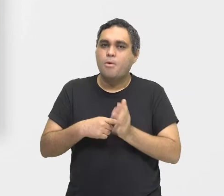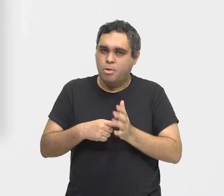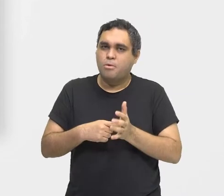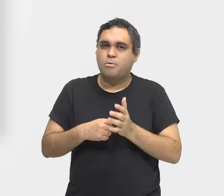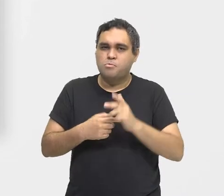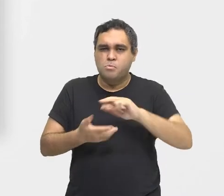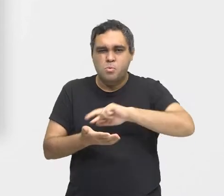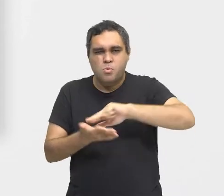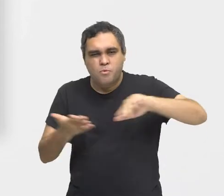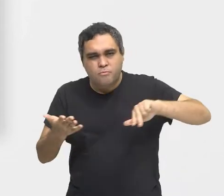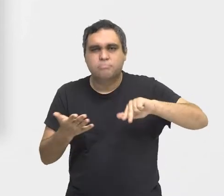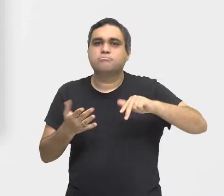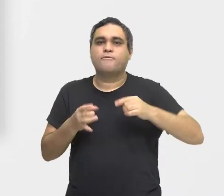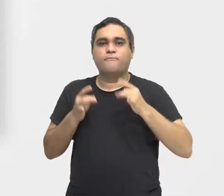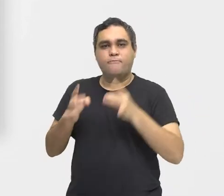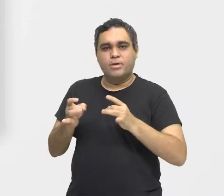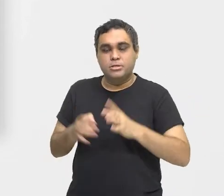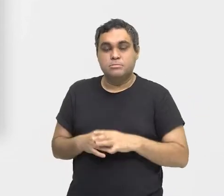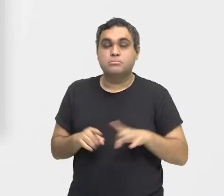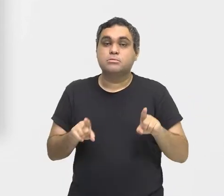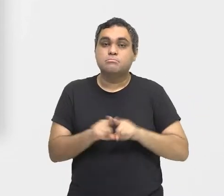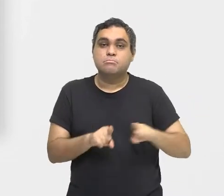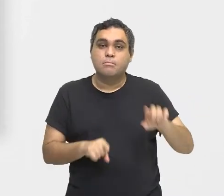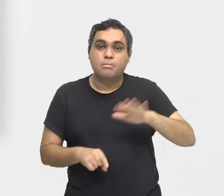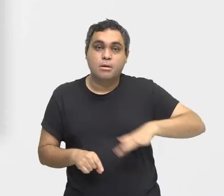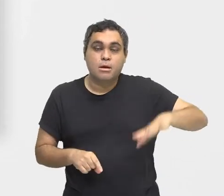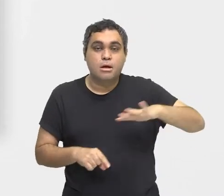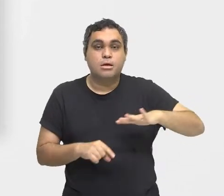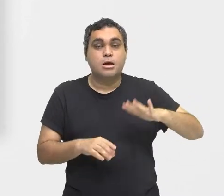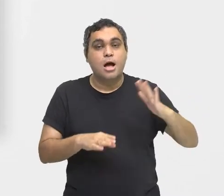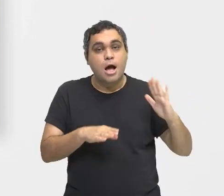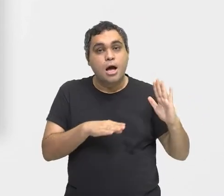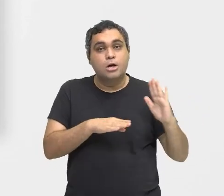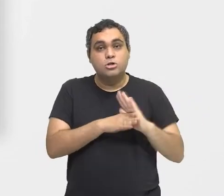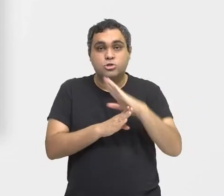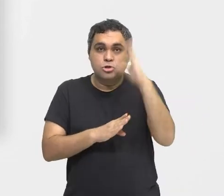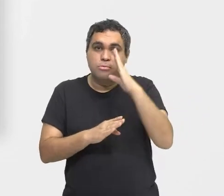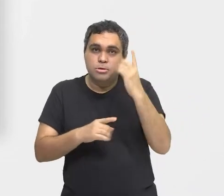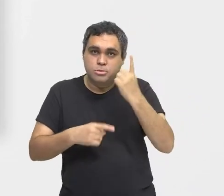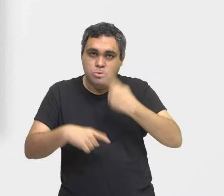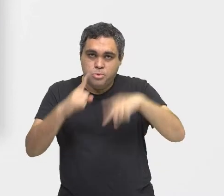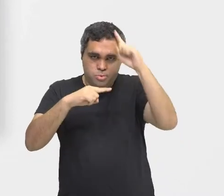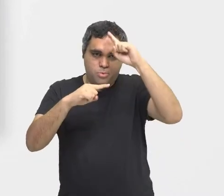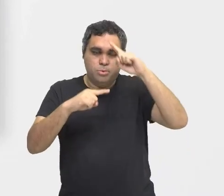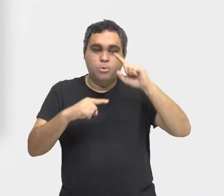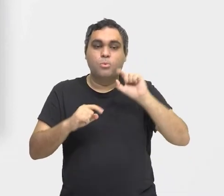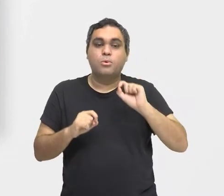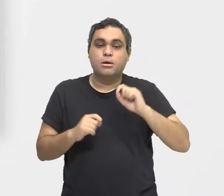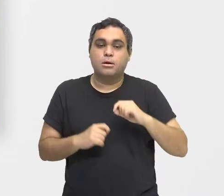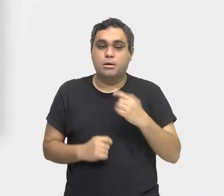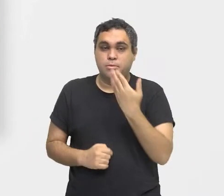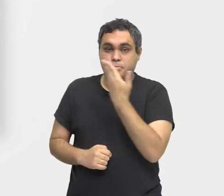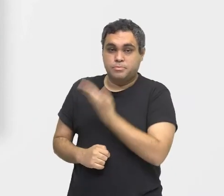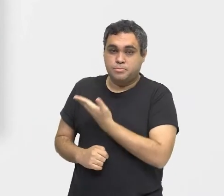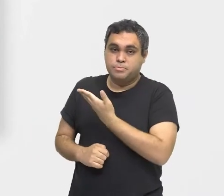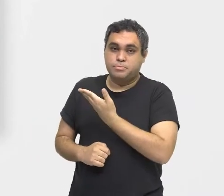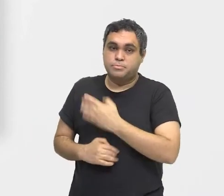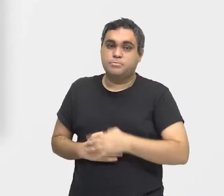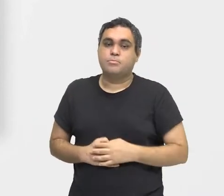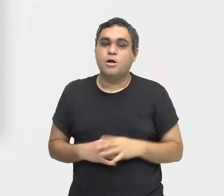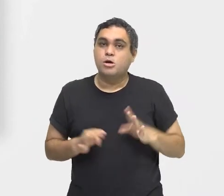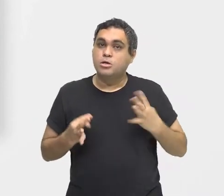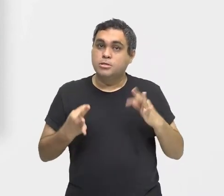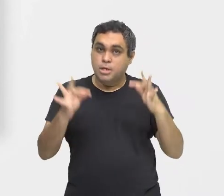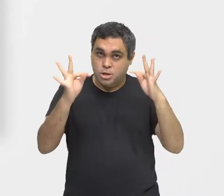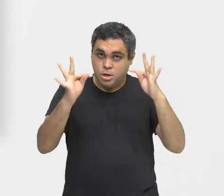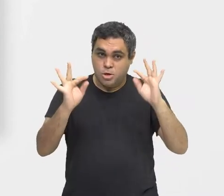teremos algumas áreas que ajudam também bastante, que vai ser o setor tecnológico sofisticado, tá?